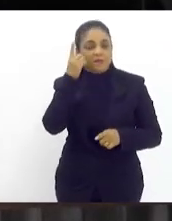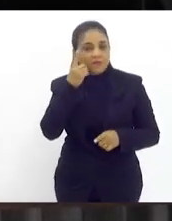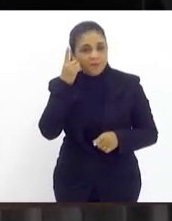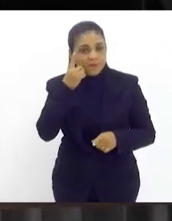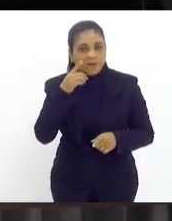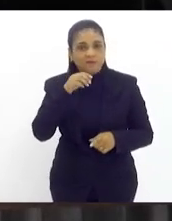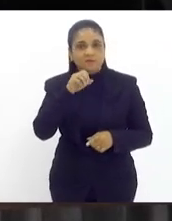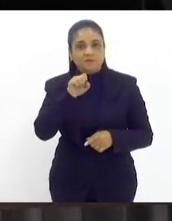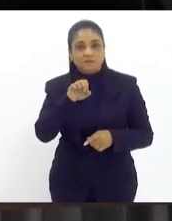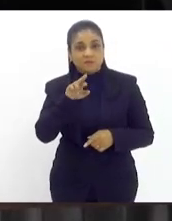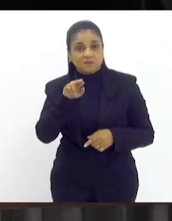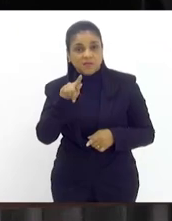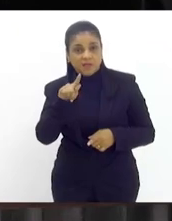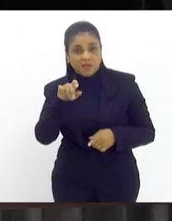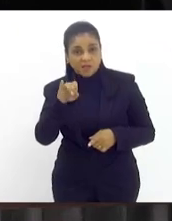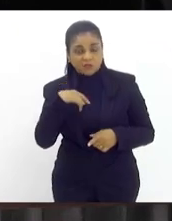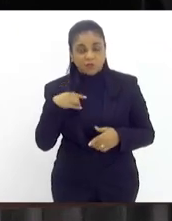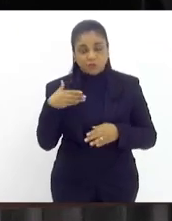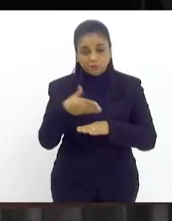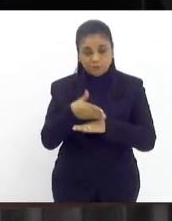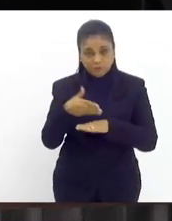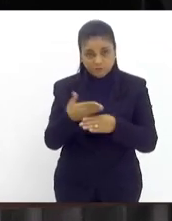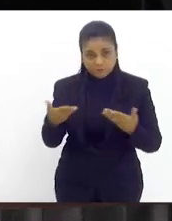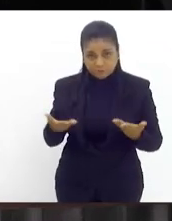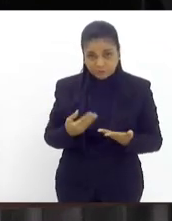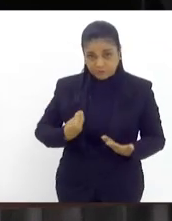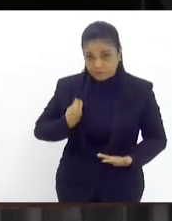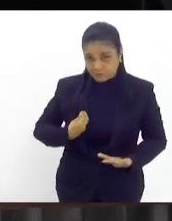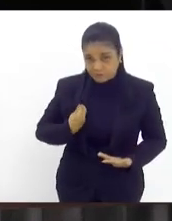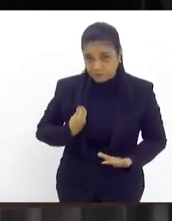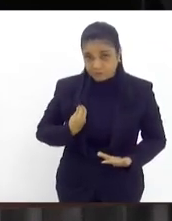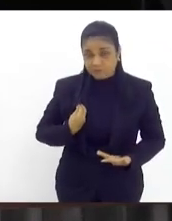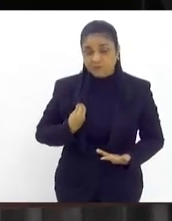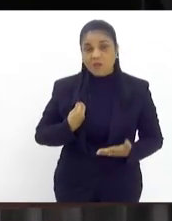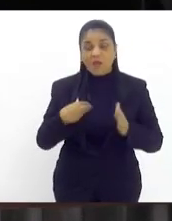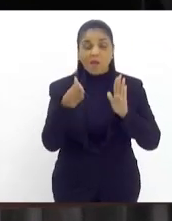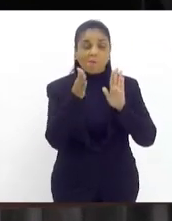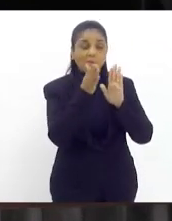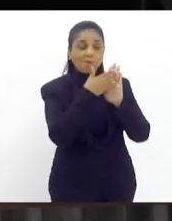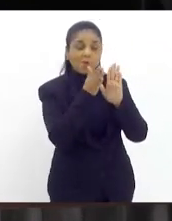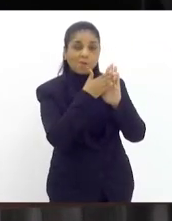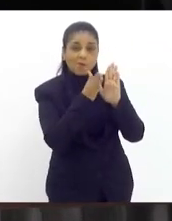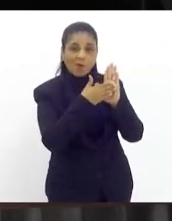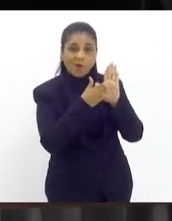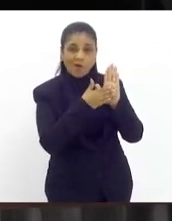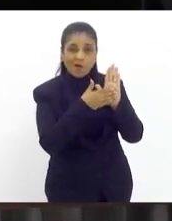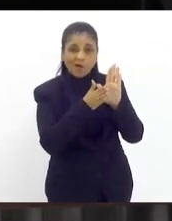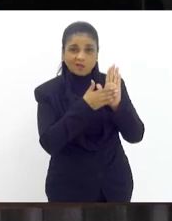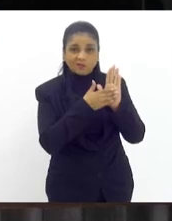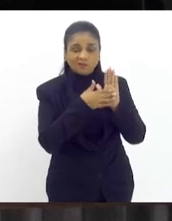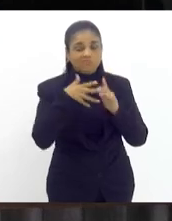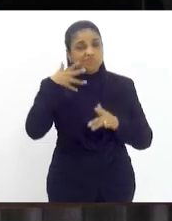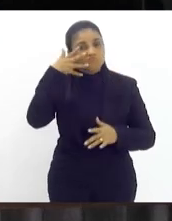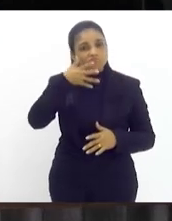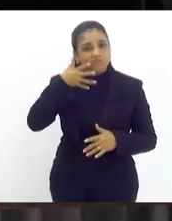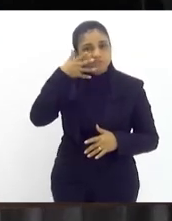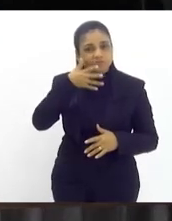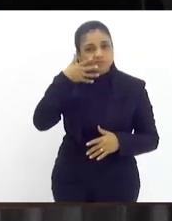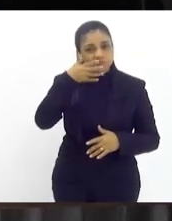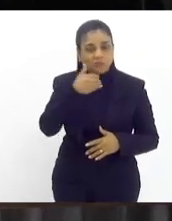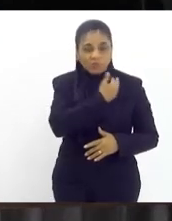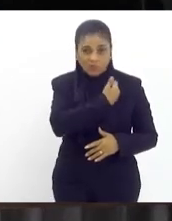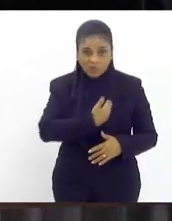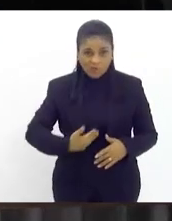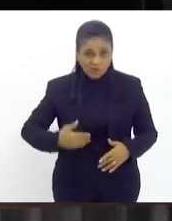Deputado aqui presente que esta proposta ou melhor esse discurso do governador porque